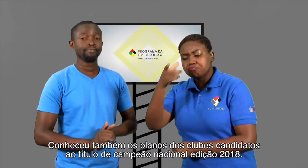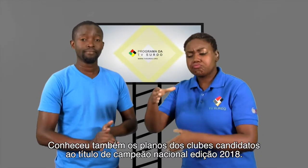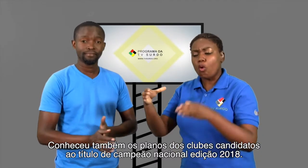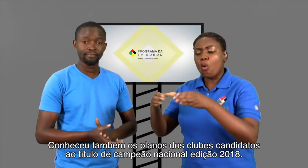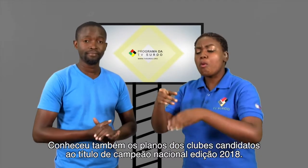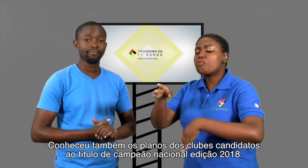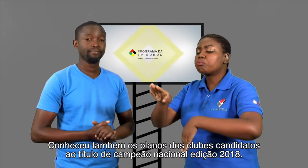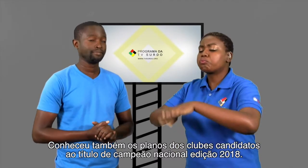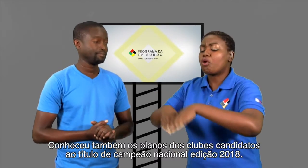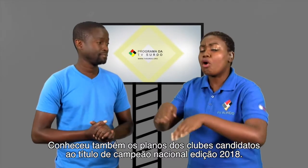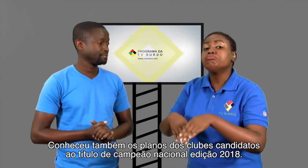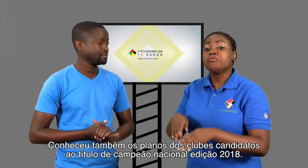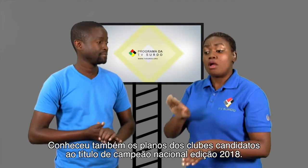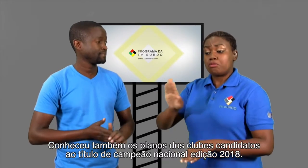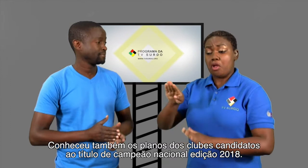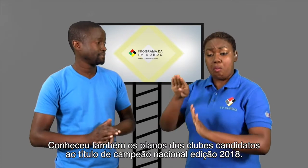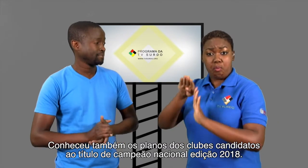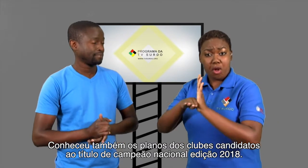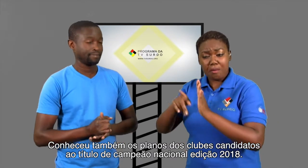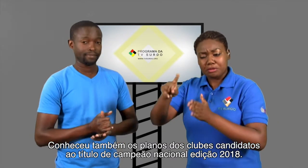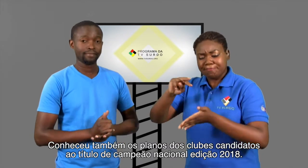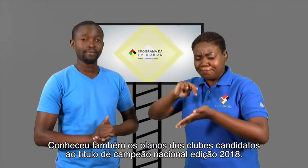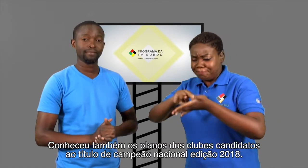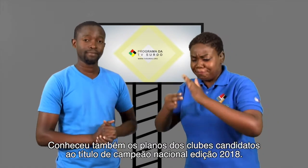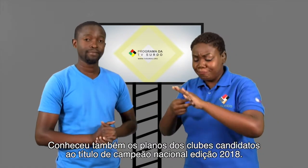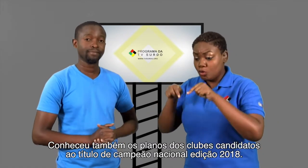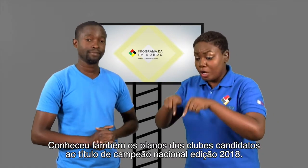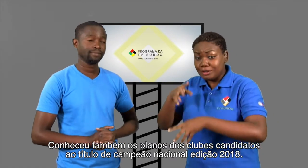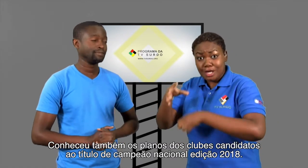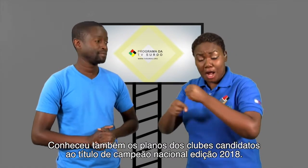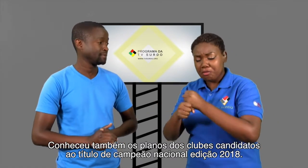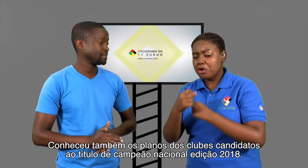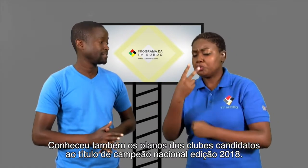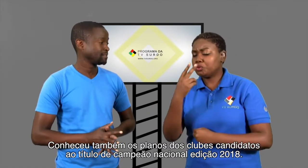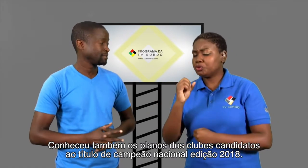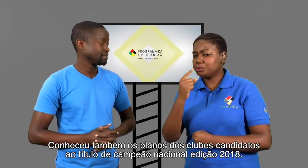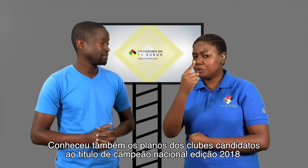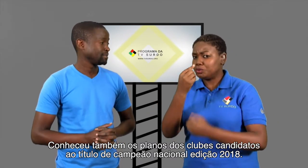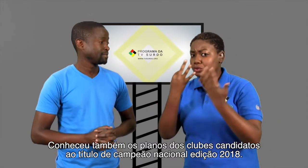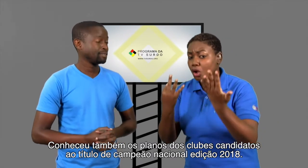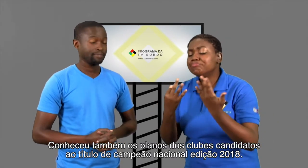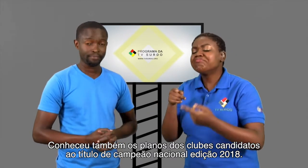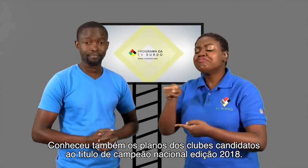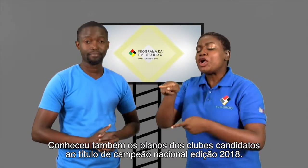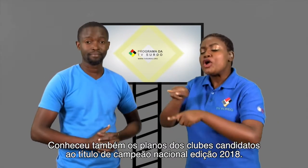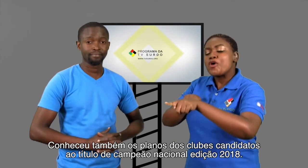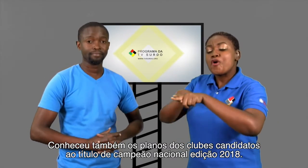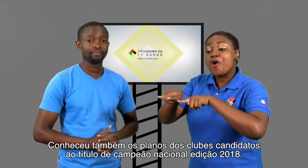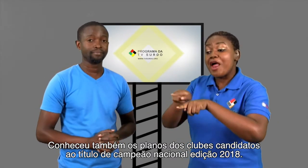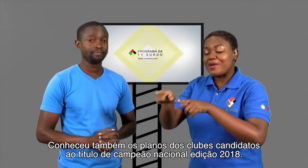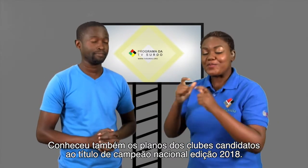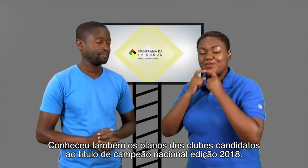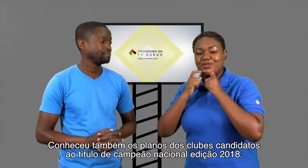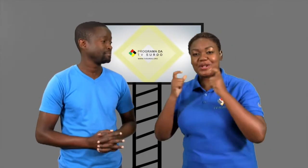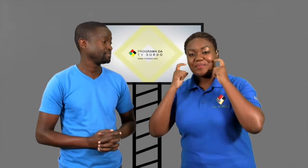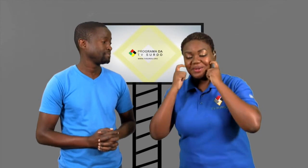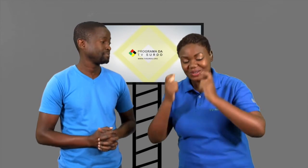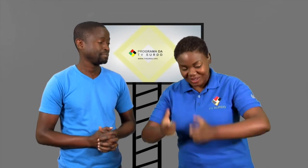Conheceu também os planos dos clubes candidatos ao título de campeão nacional, edição 2018.